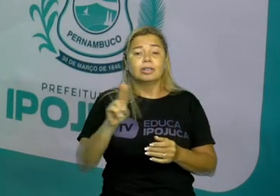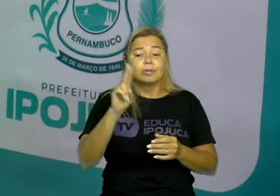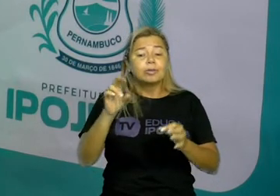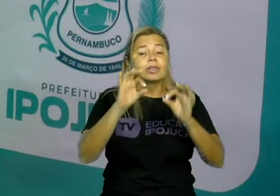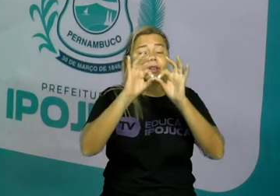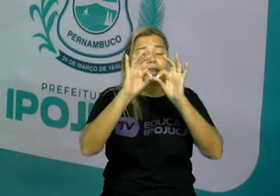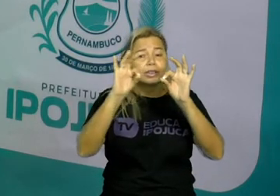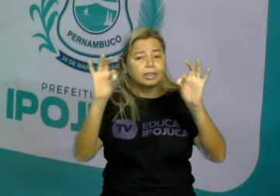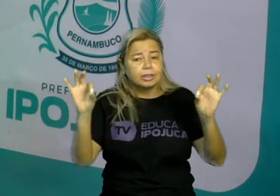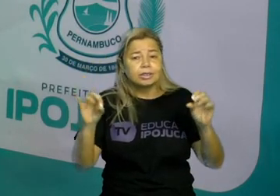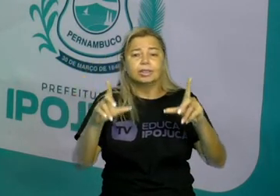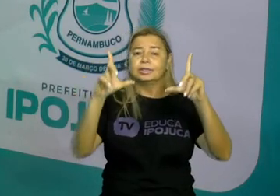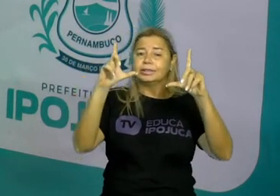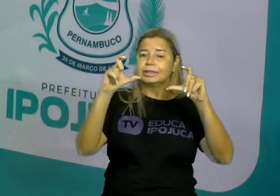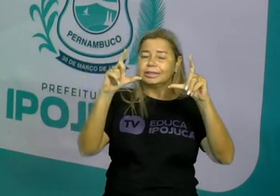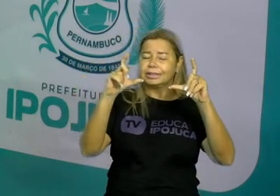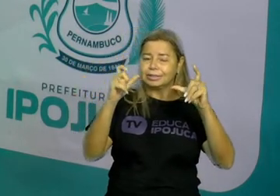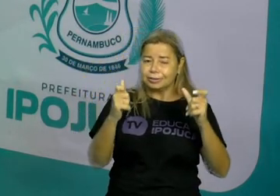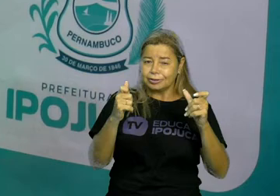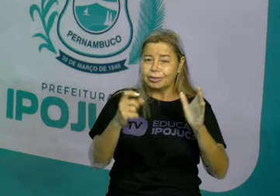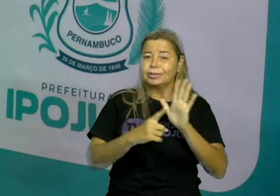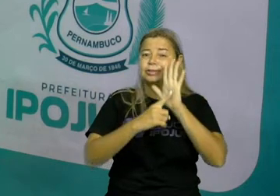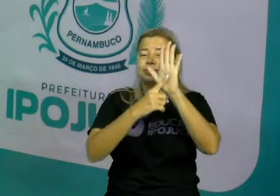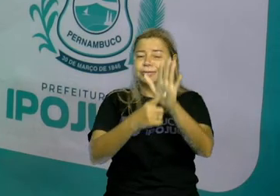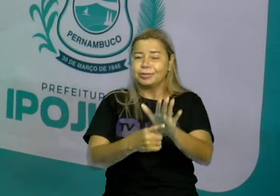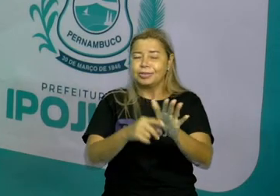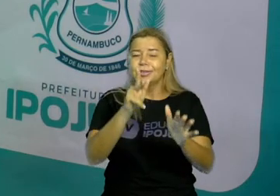linhas. Tira foto, mostra para tua professora na